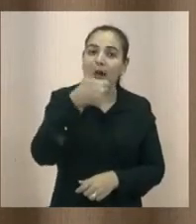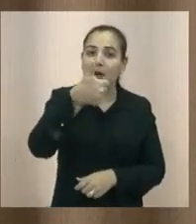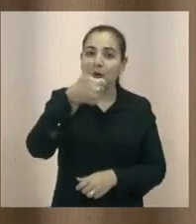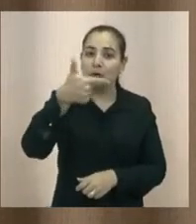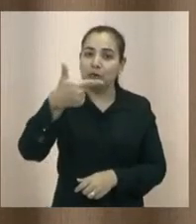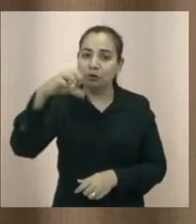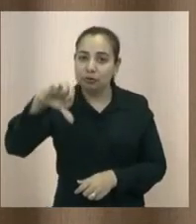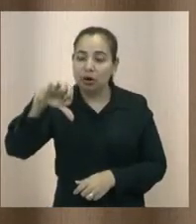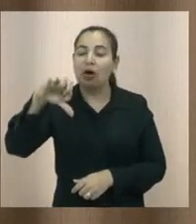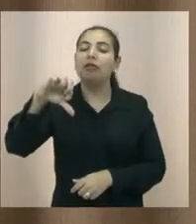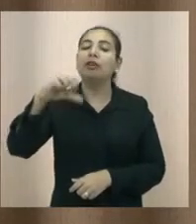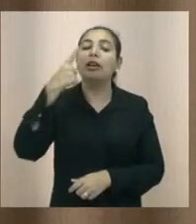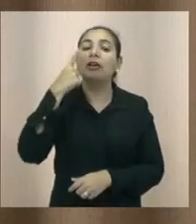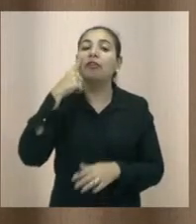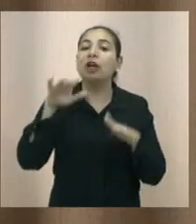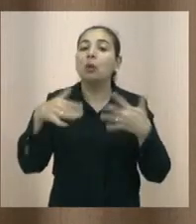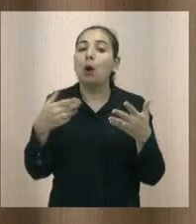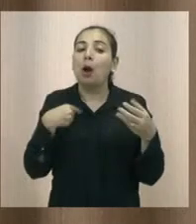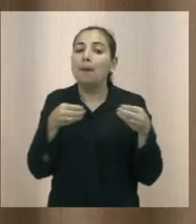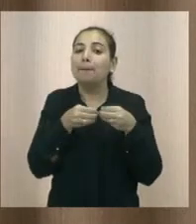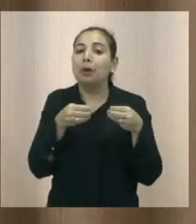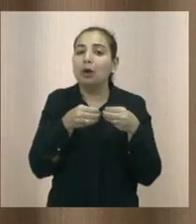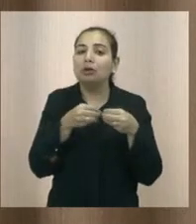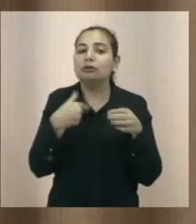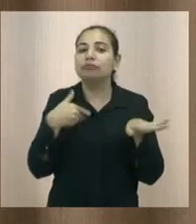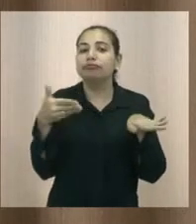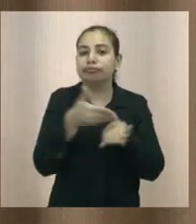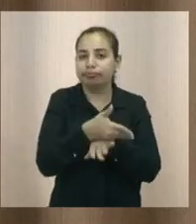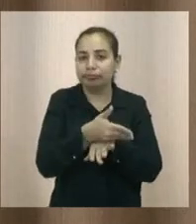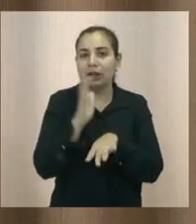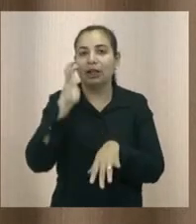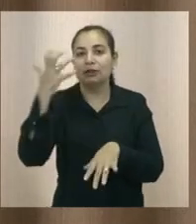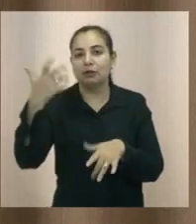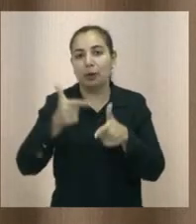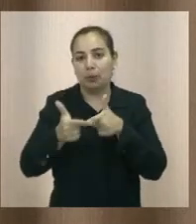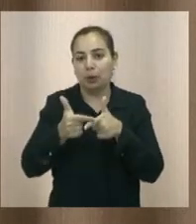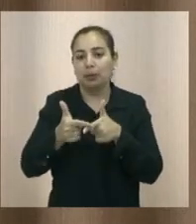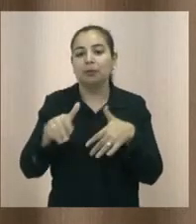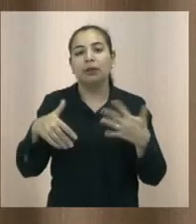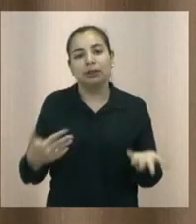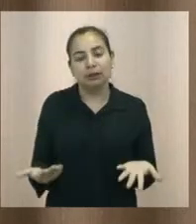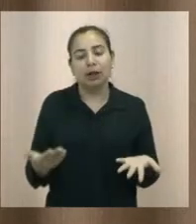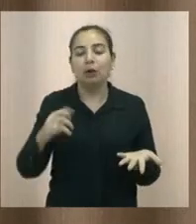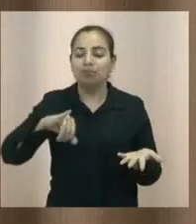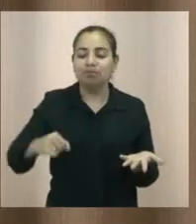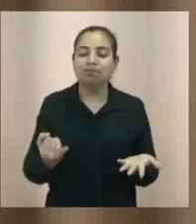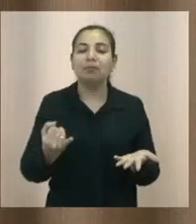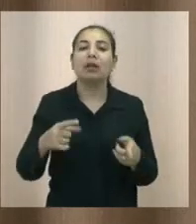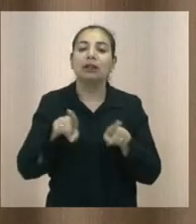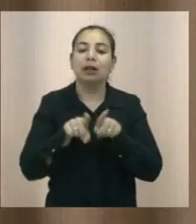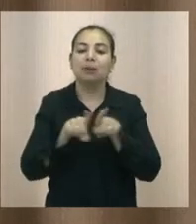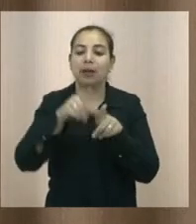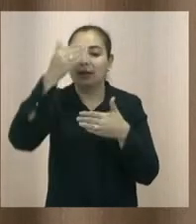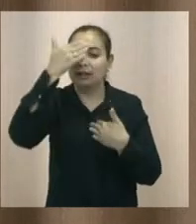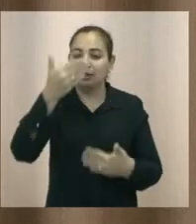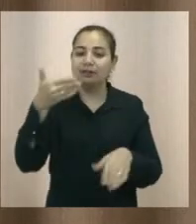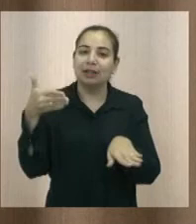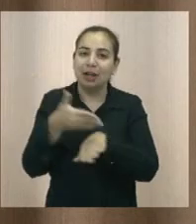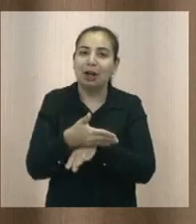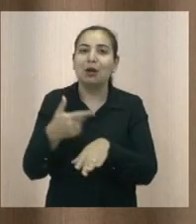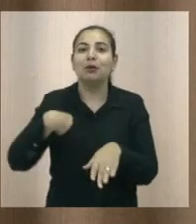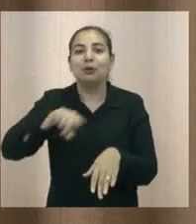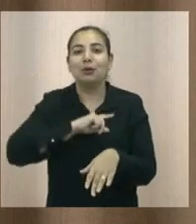próximo de você para o seu atendimento. Então, eu queria agradecer esse momento aqui, um momento tão rico, de a gente poder falar de alguns dos